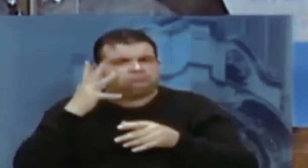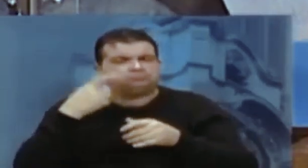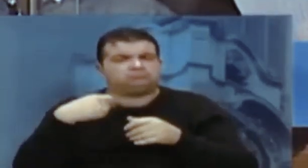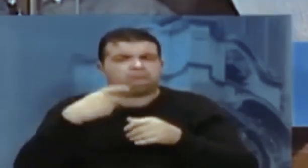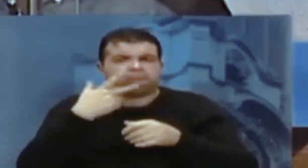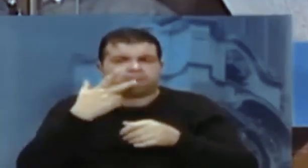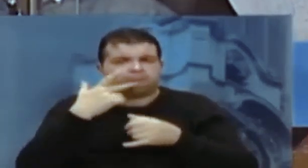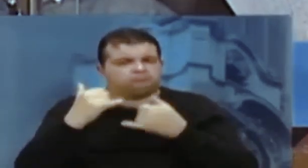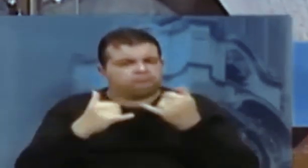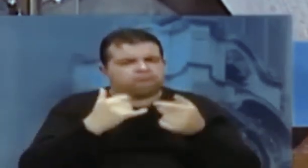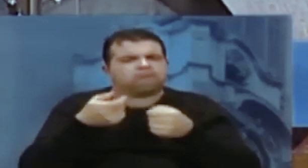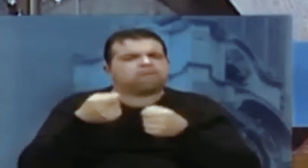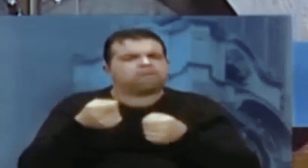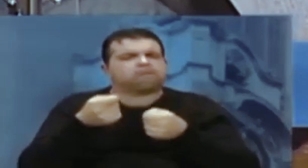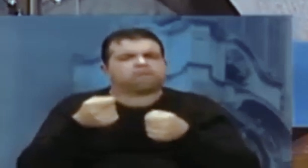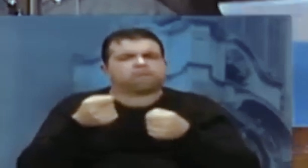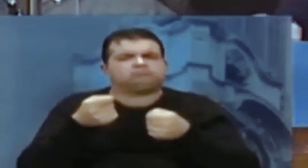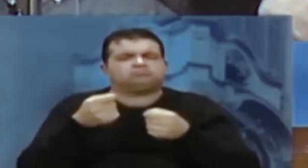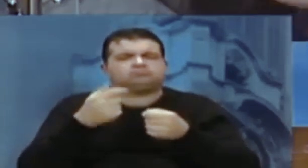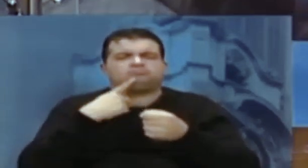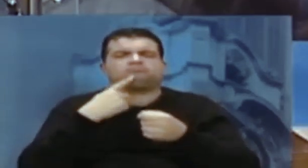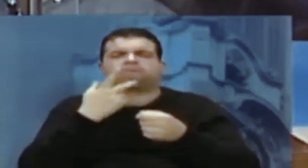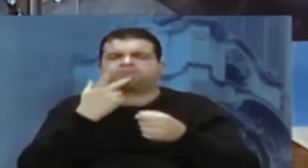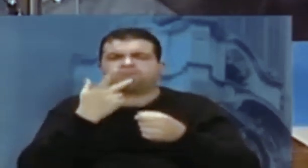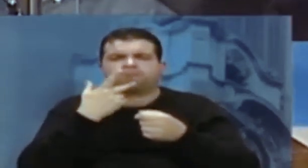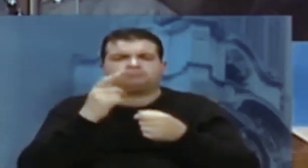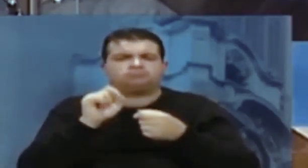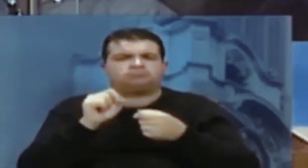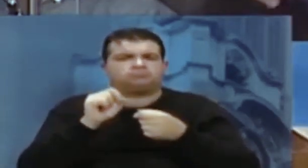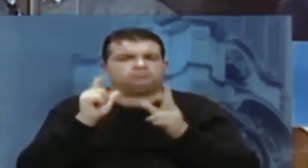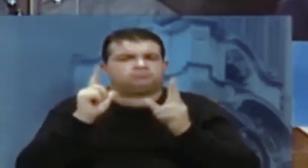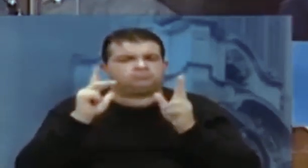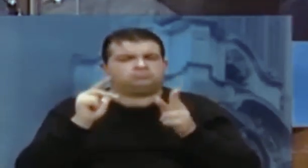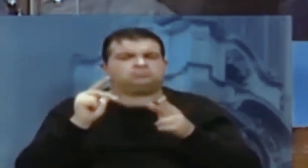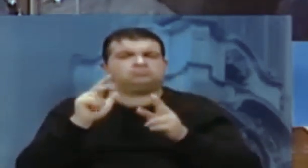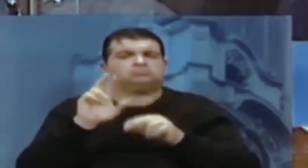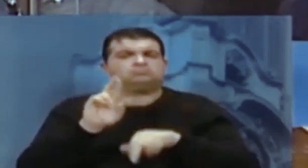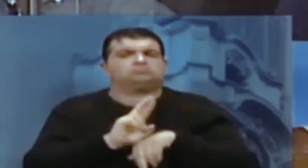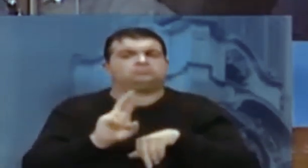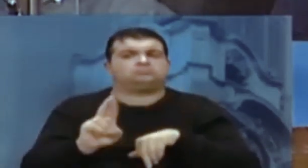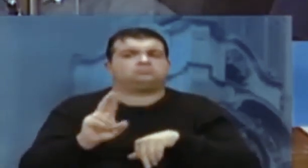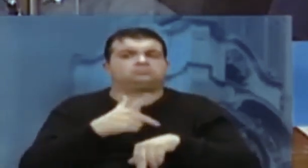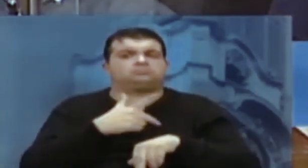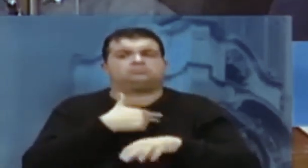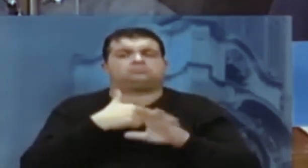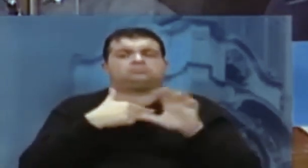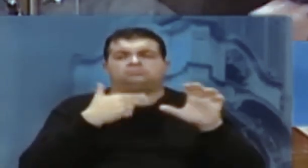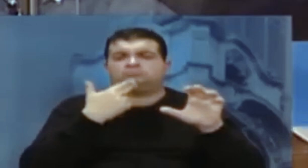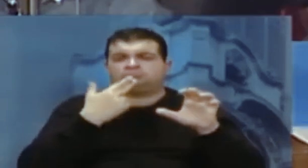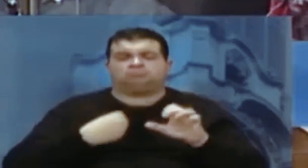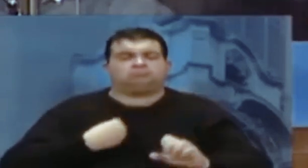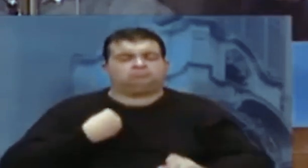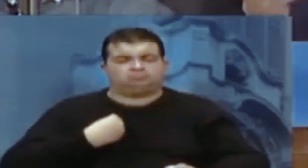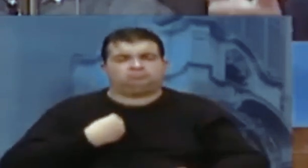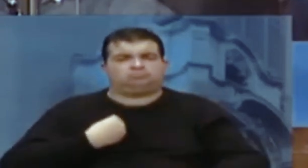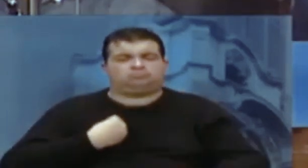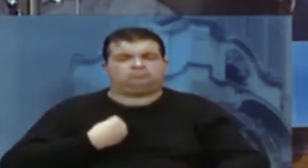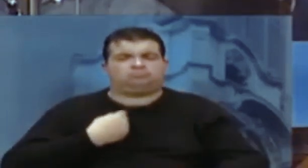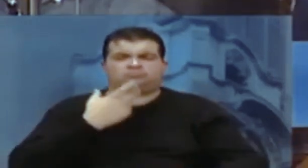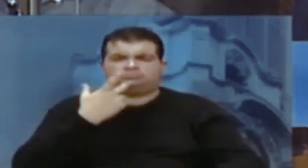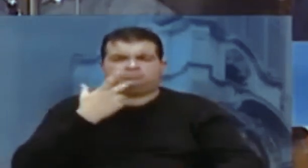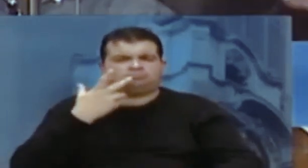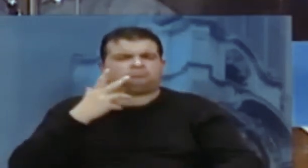dizer jogadinha. De querer falar, como um dos representantes da esquerda veio aqui, falar um discurso